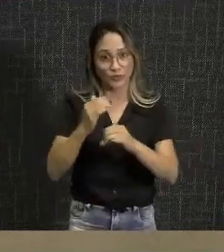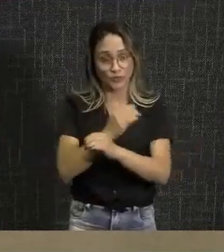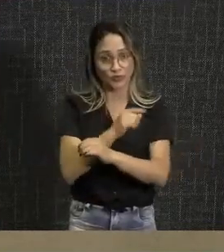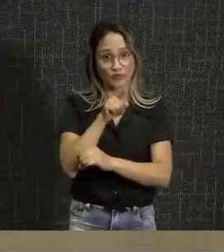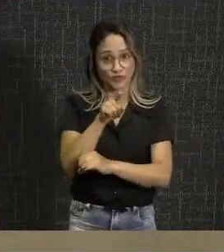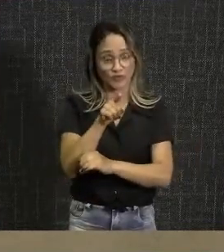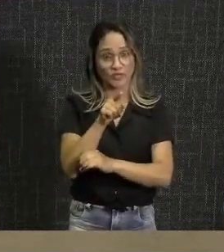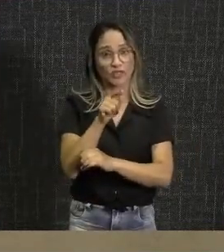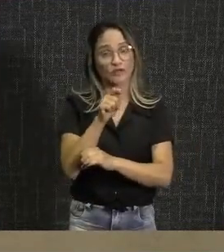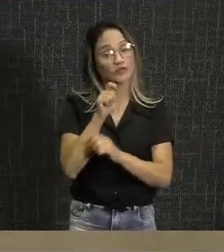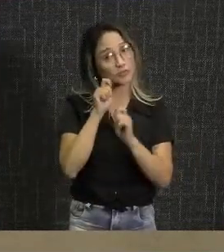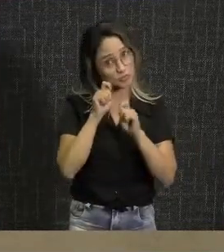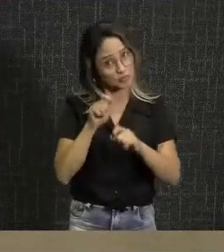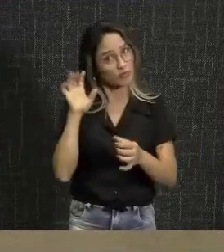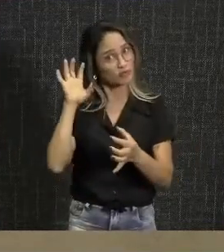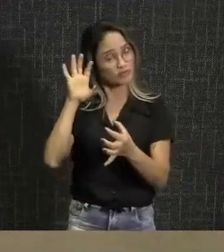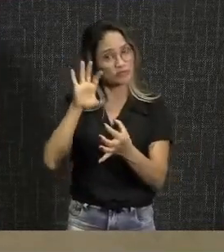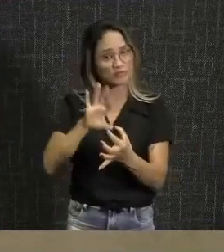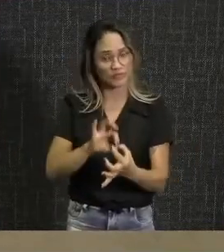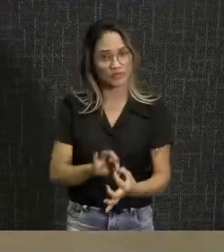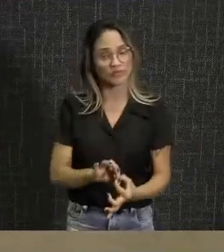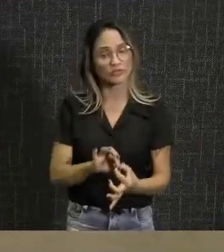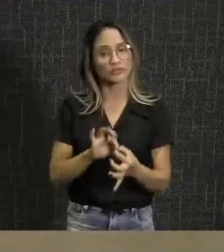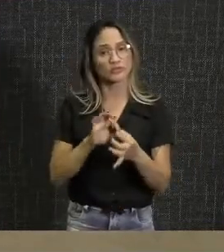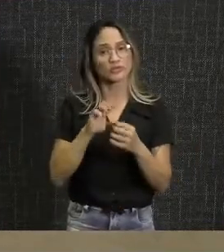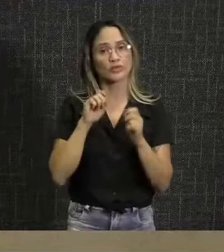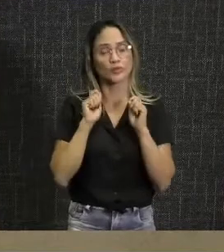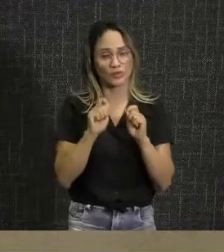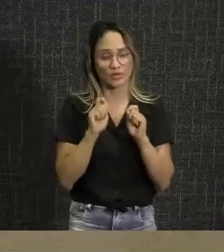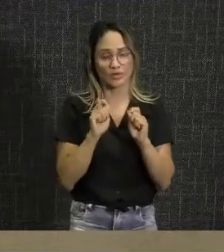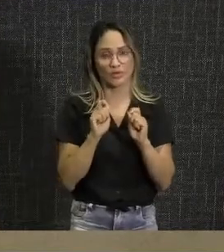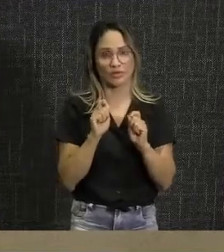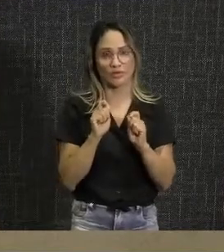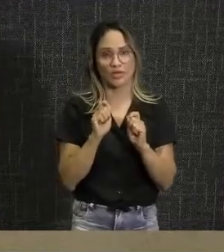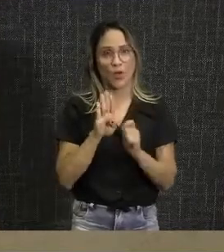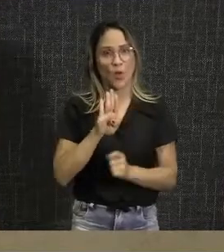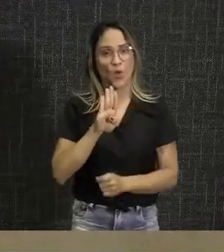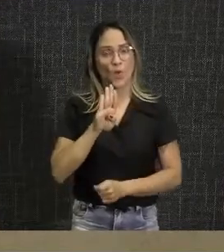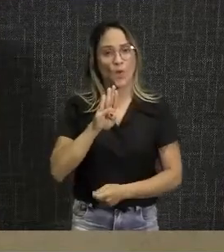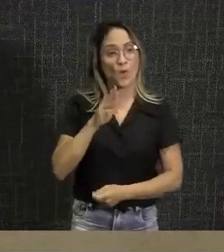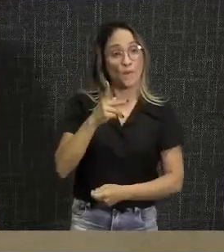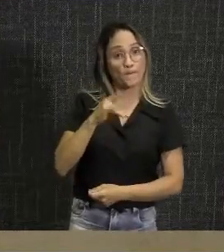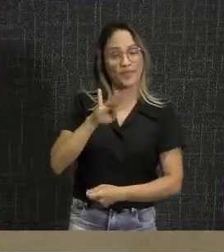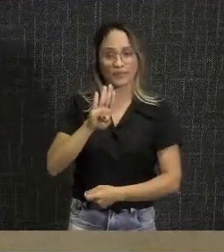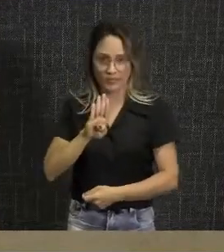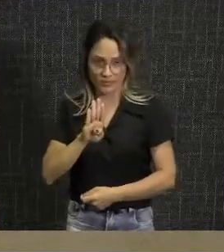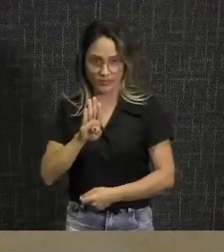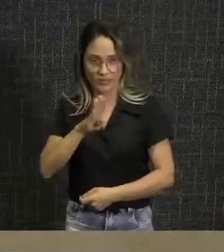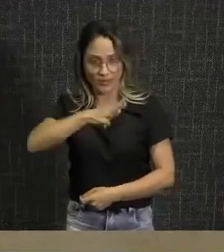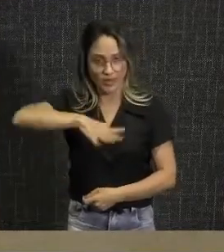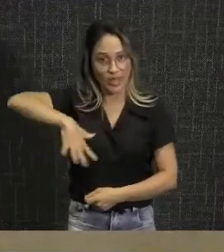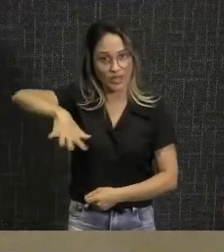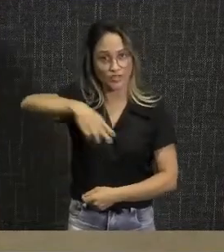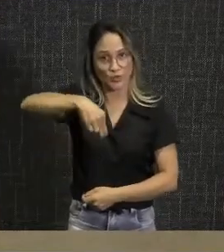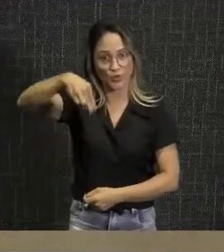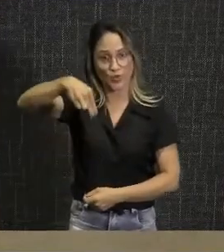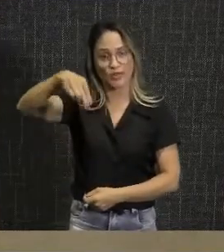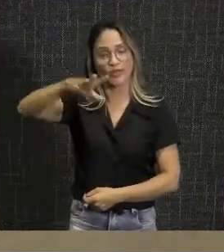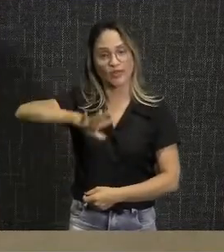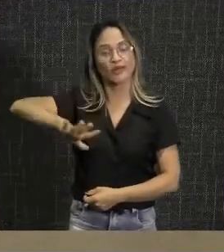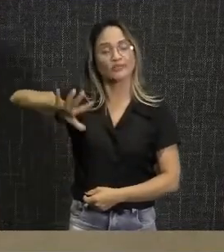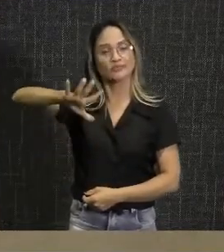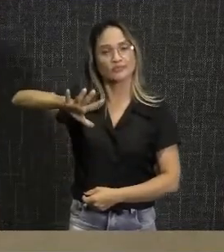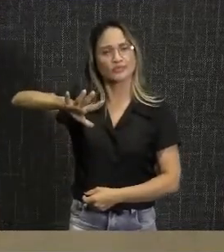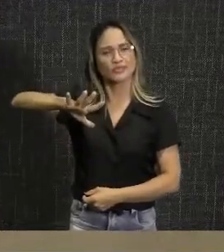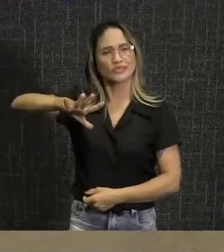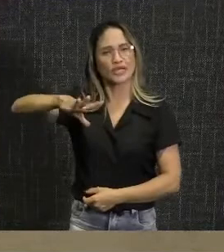pudesse contextualizar, né, esse PIB para o Nordeste e o impacto que nós teremos